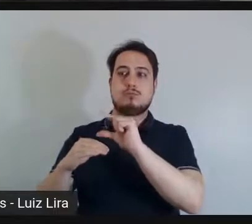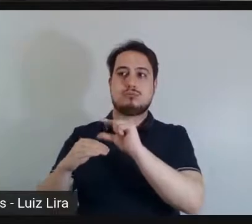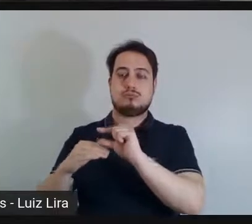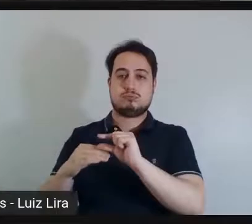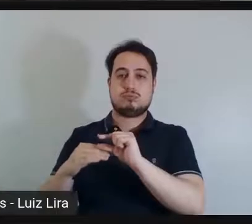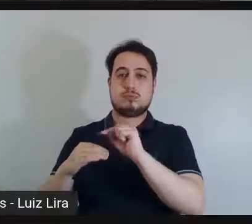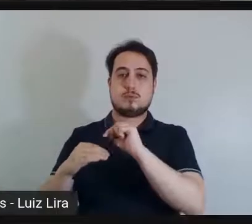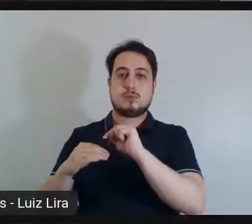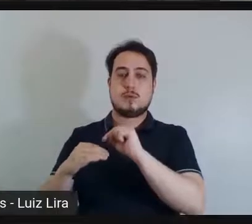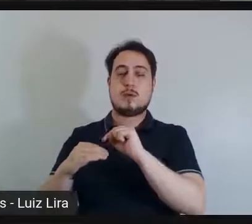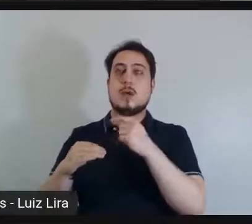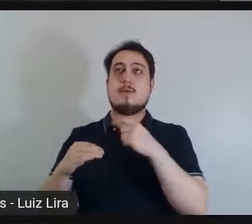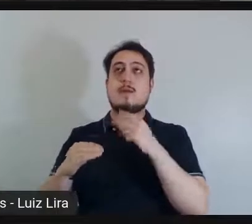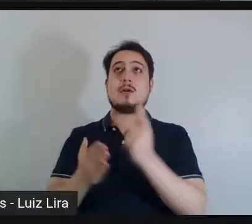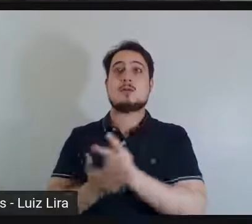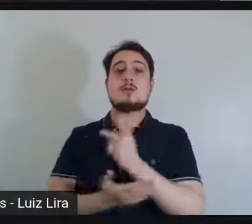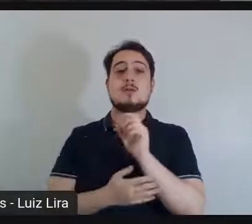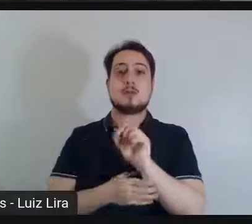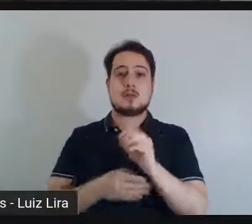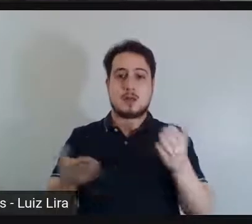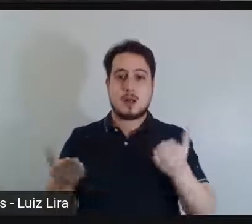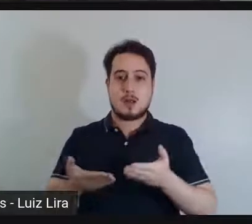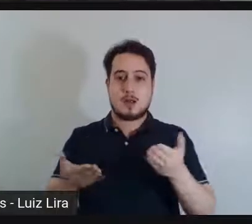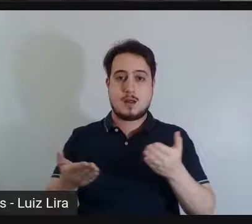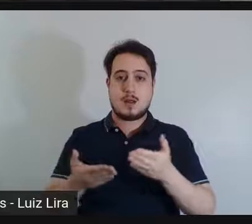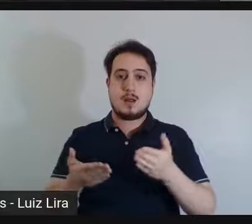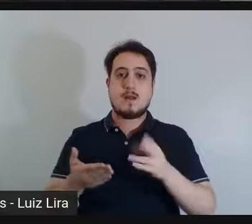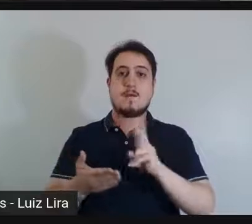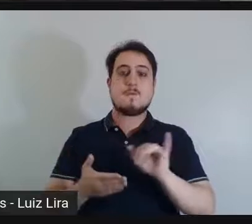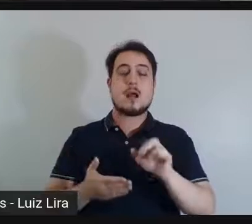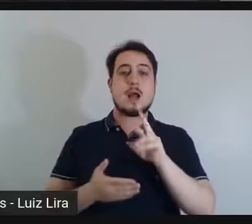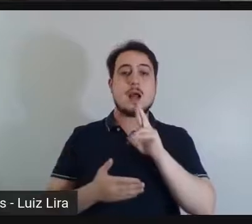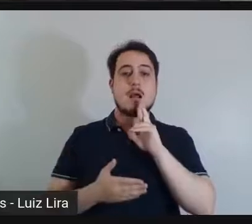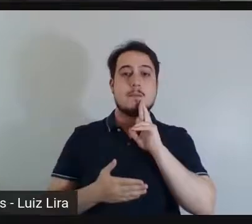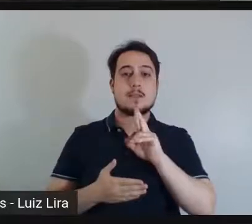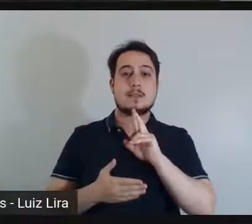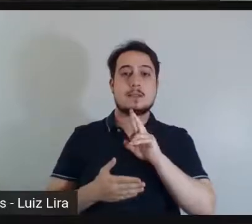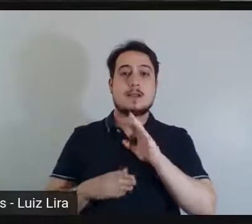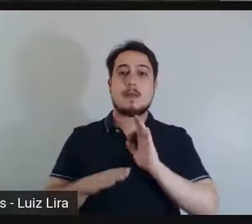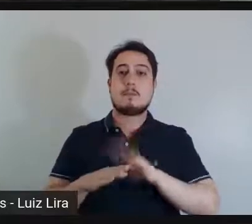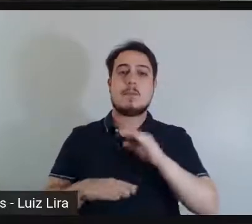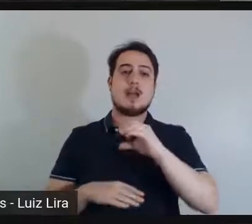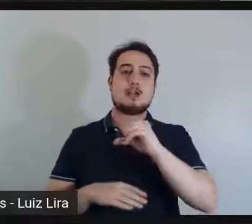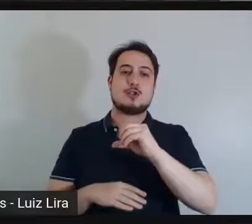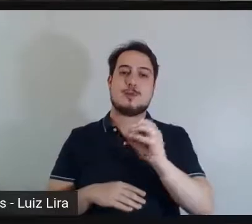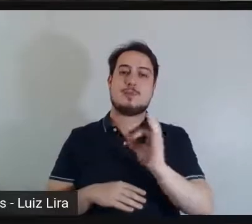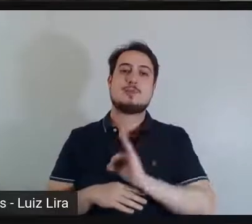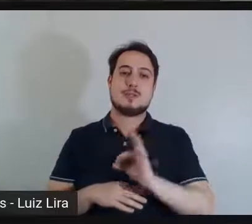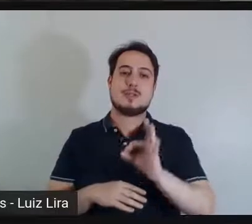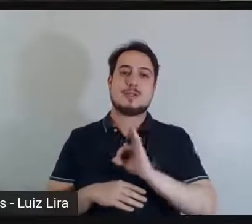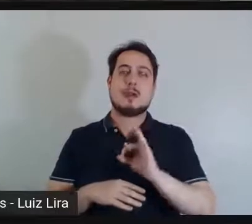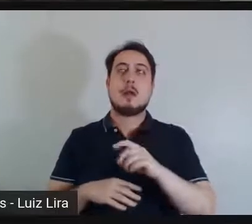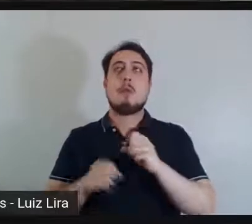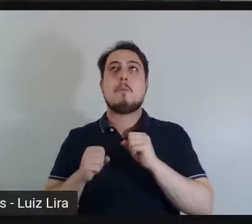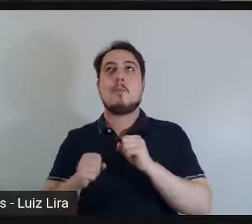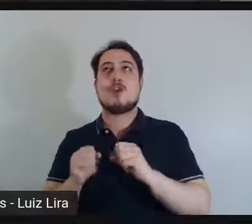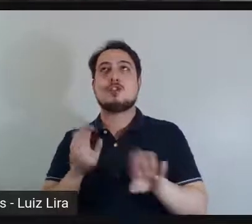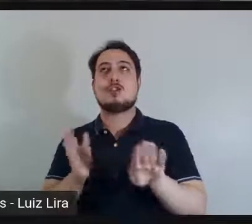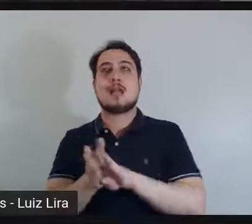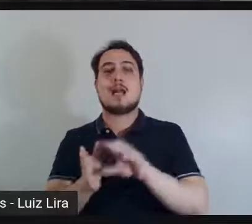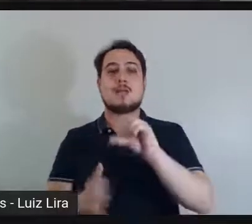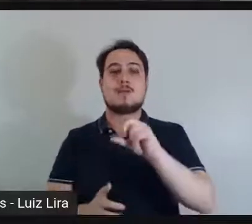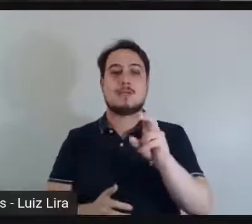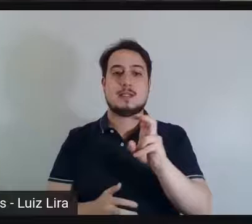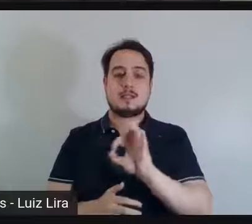Então, vai ficar, de repente, agora, ele vai representar muito mais de 90%. Ele pode representar 95%.